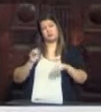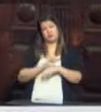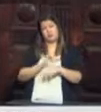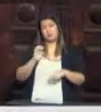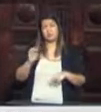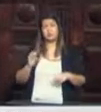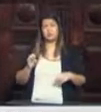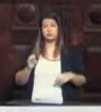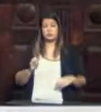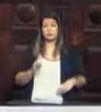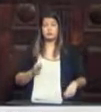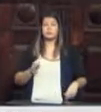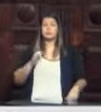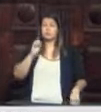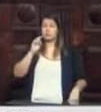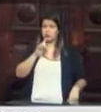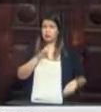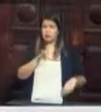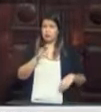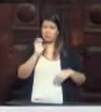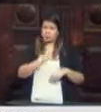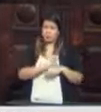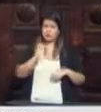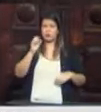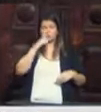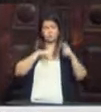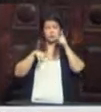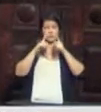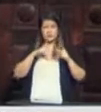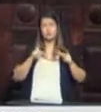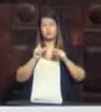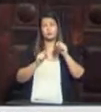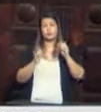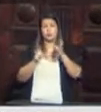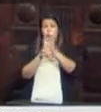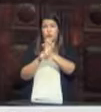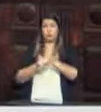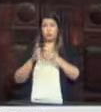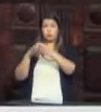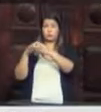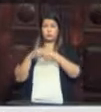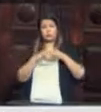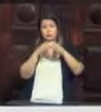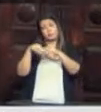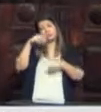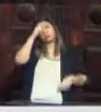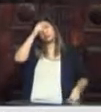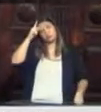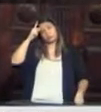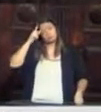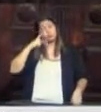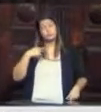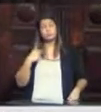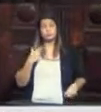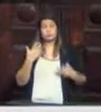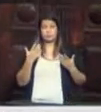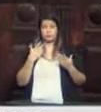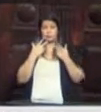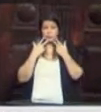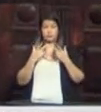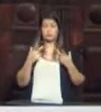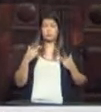faz por seus municípios. E aí, eu quero dizer que é pertinente a análise, não só do ponto de vista do